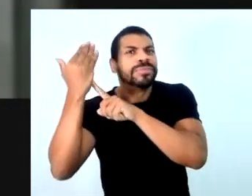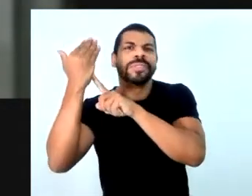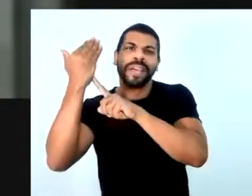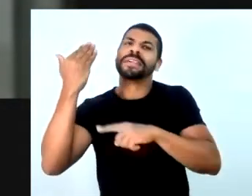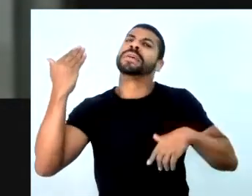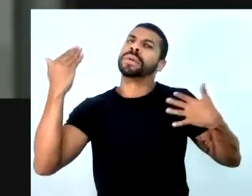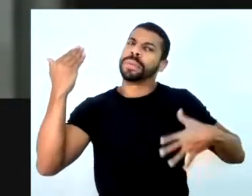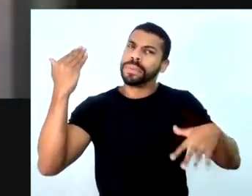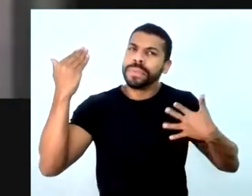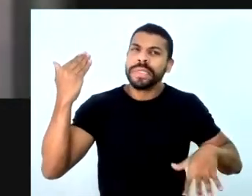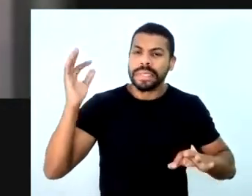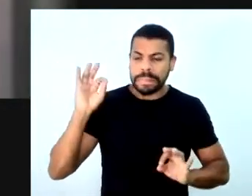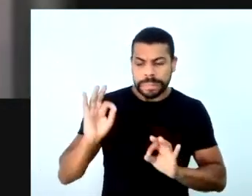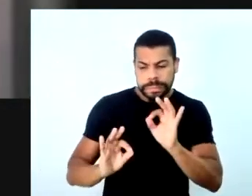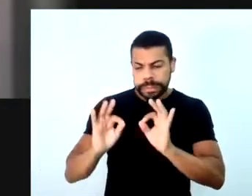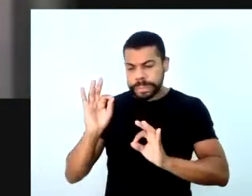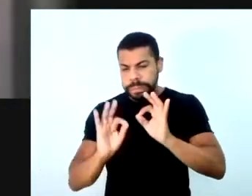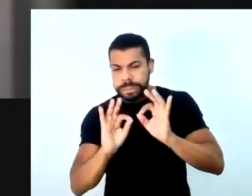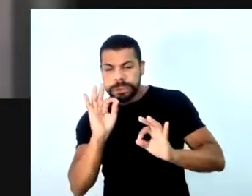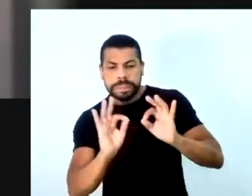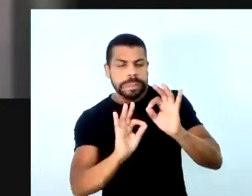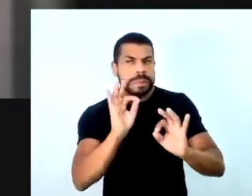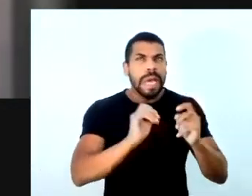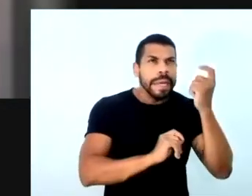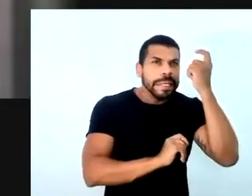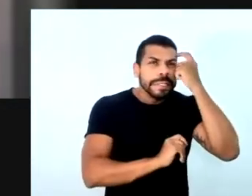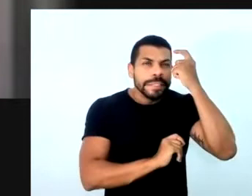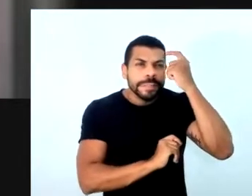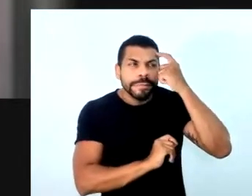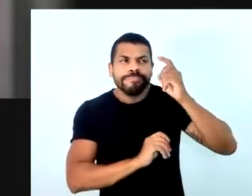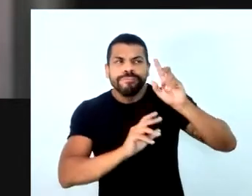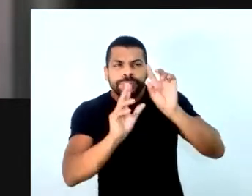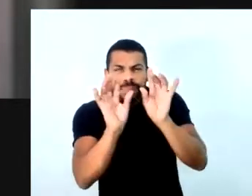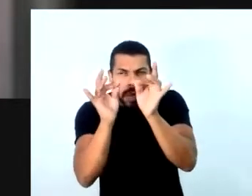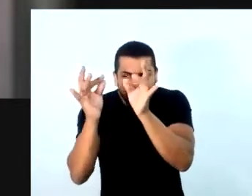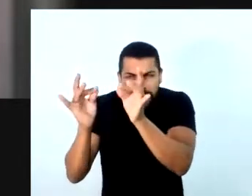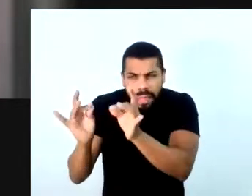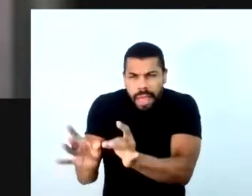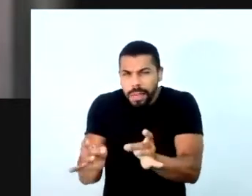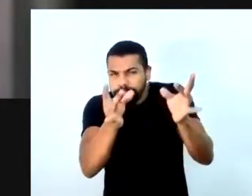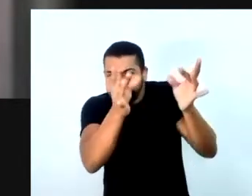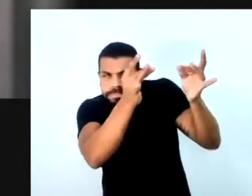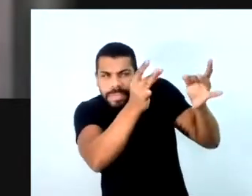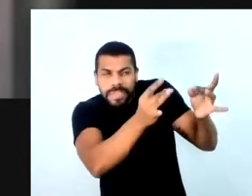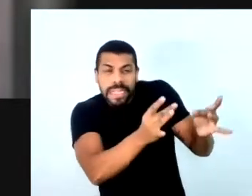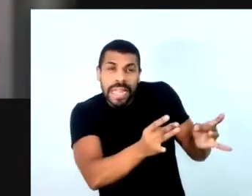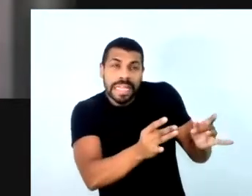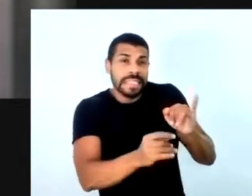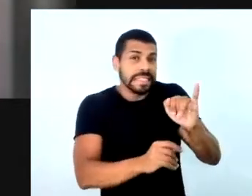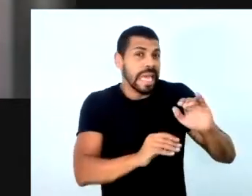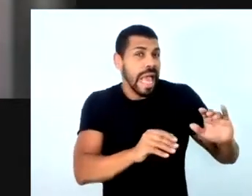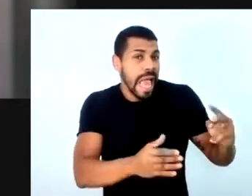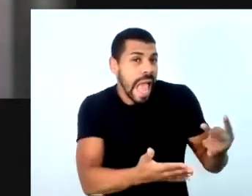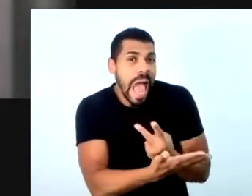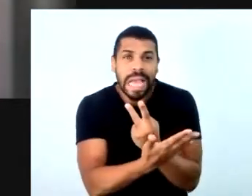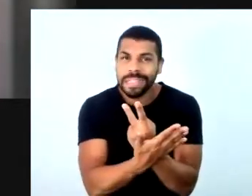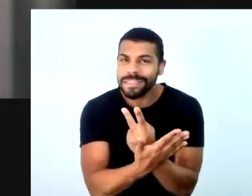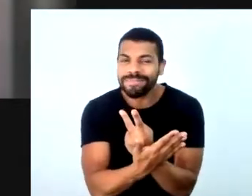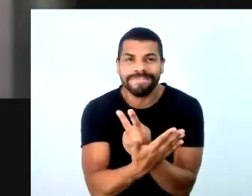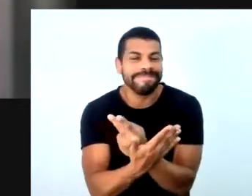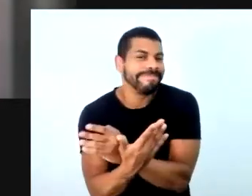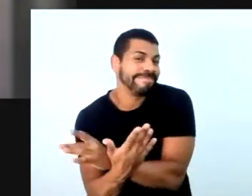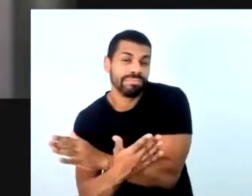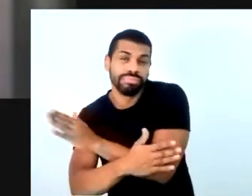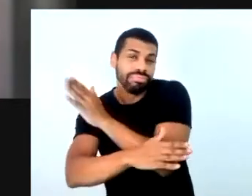seja tecnologia de ponta, era um processo extremamente artesanal, porque tudo tinha que ser feito com muito cuidado, com muito carinho, com muita atenção, porque